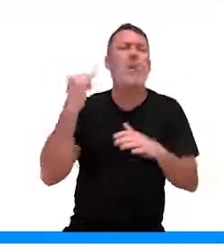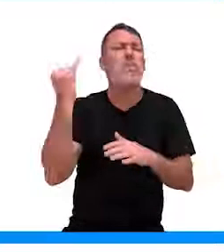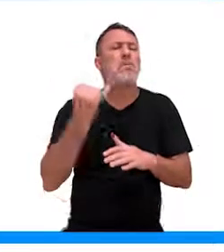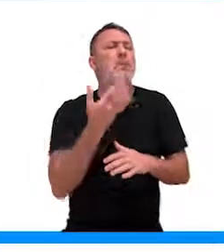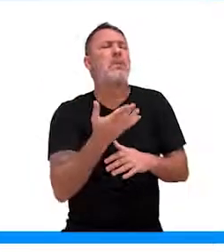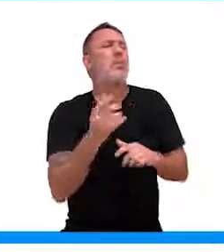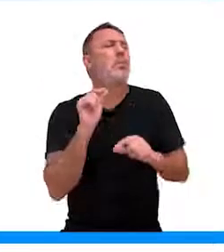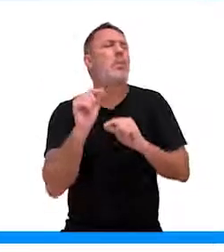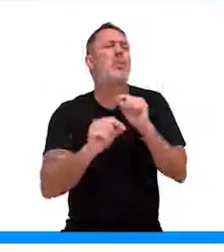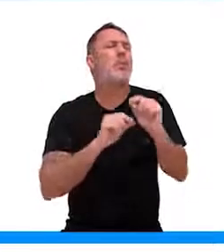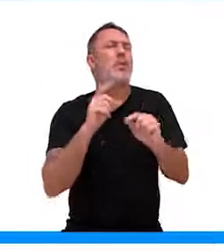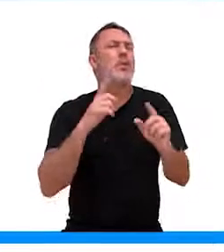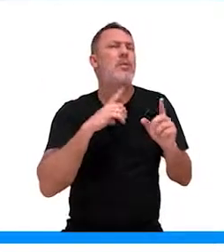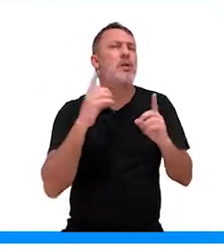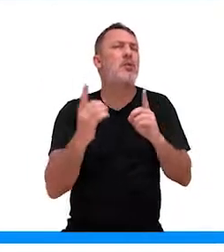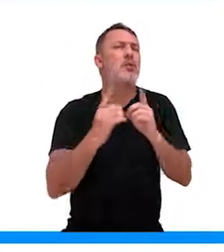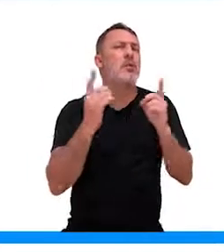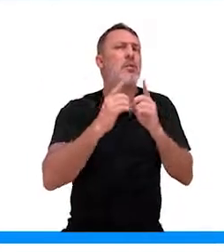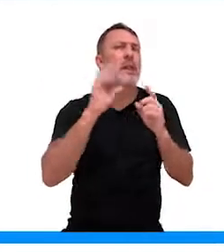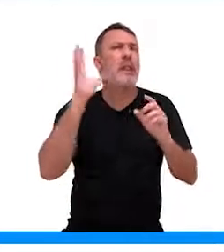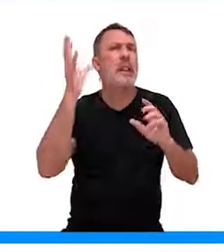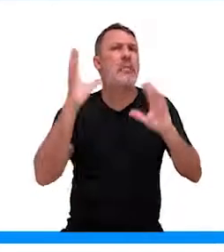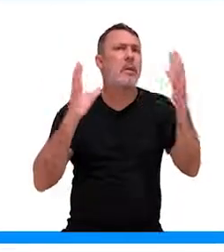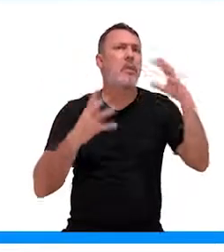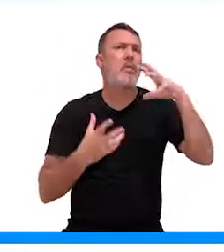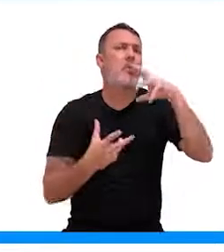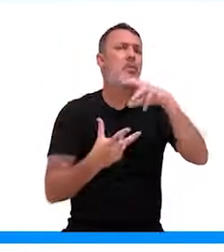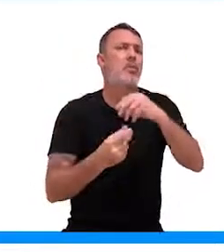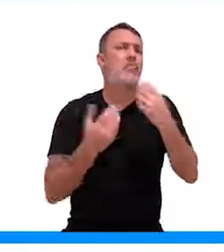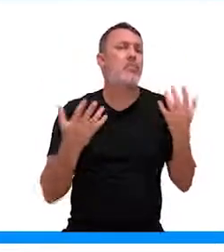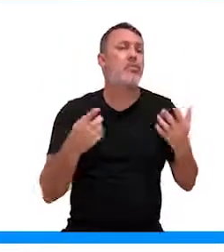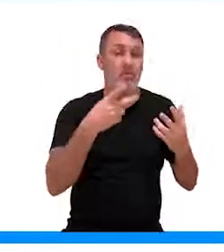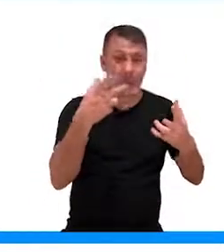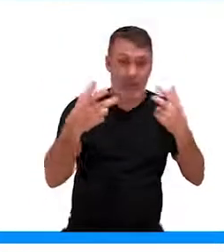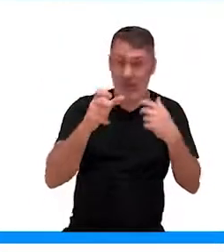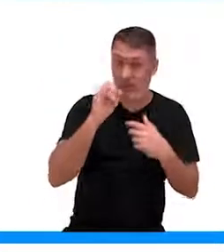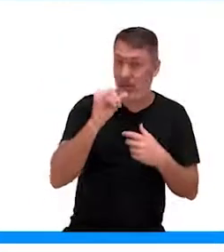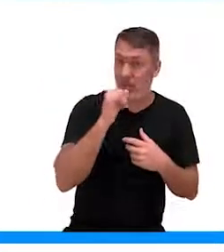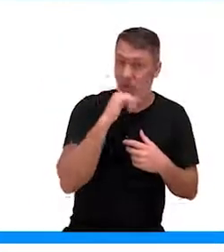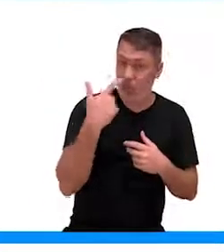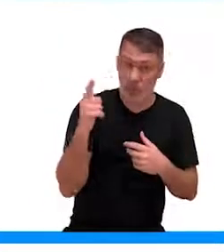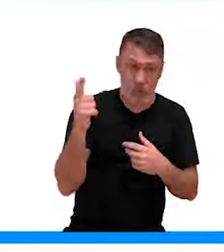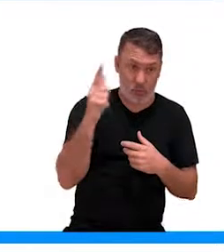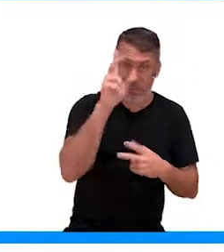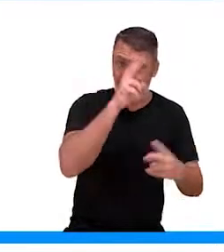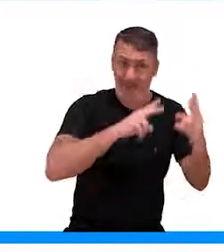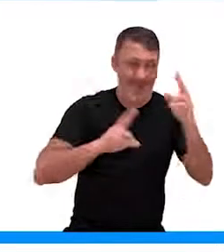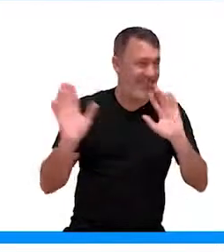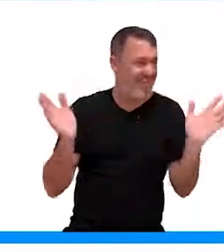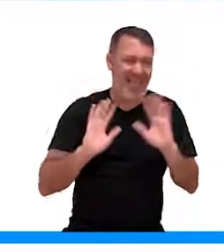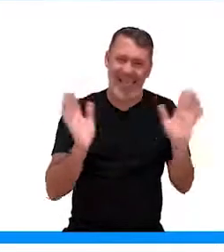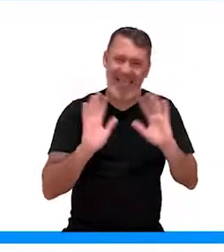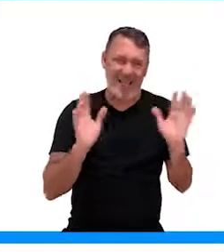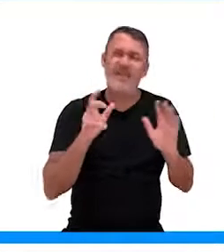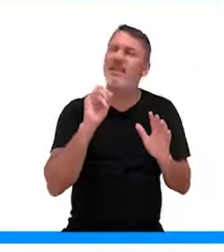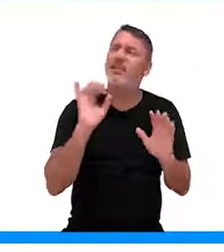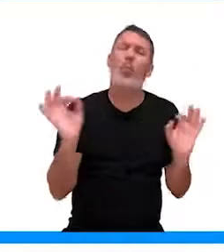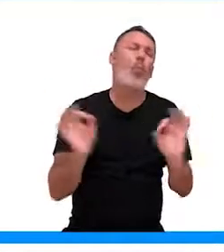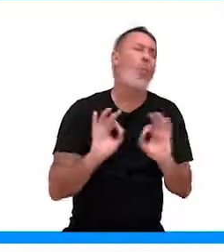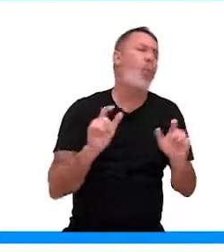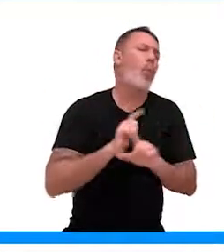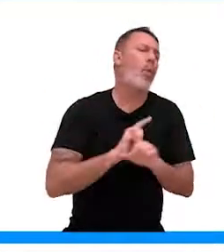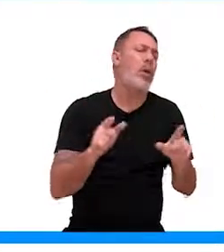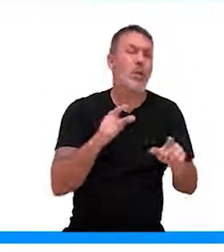as diversas configurações climáticas globais? Perceba que se não fosse por elas, por exemplo, tá?